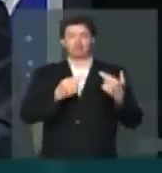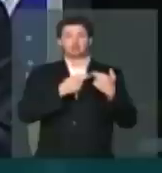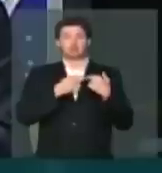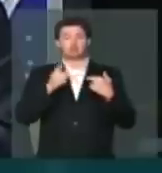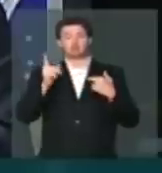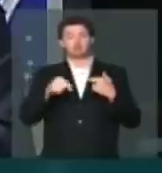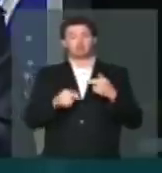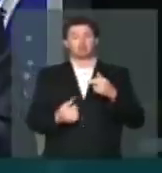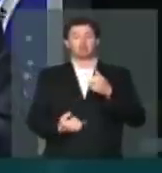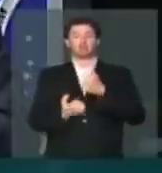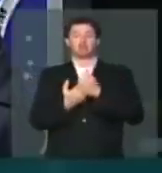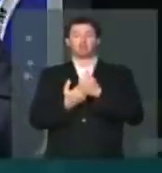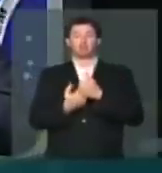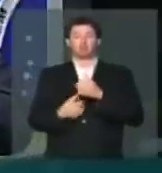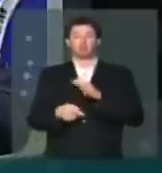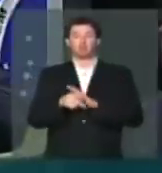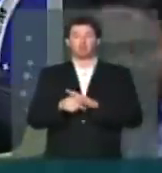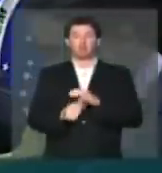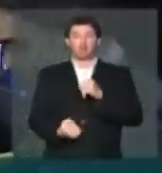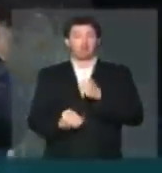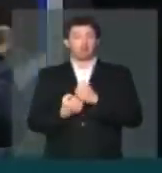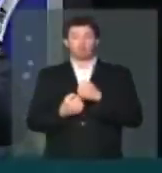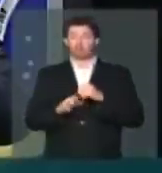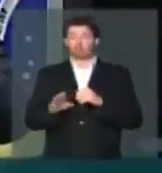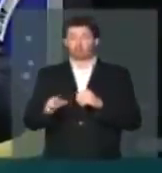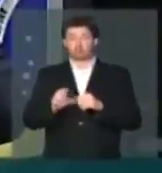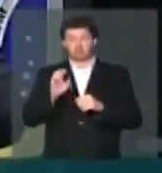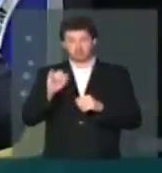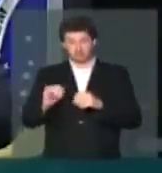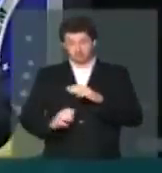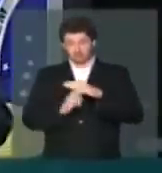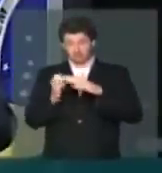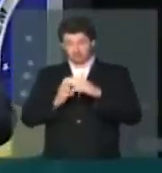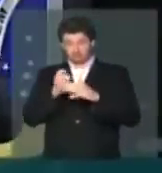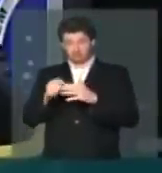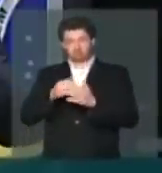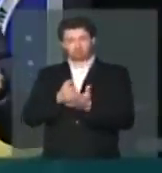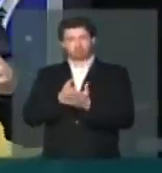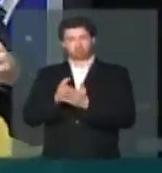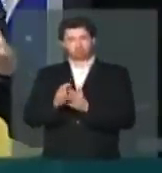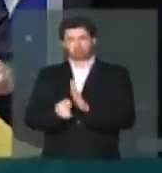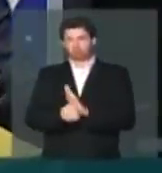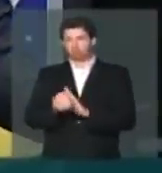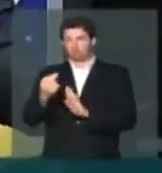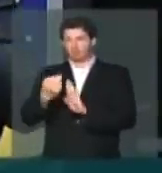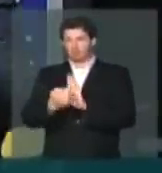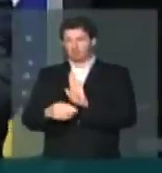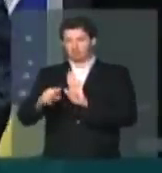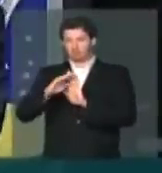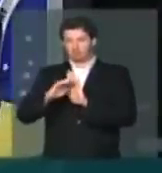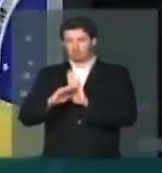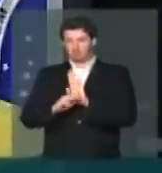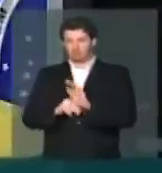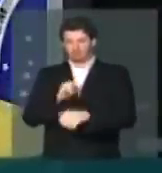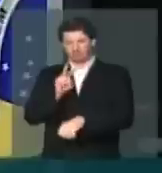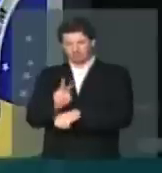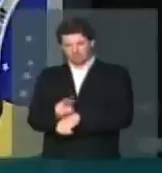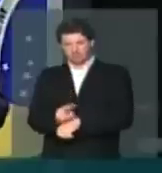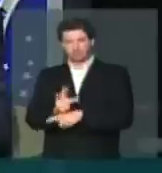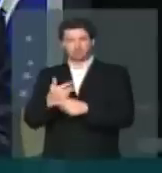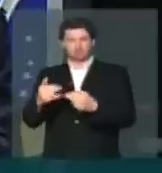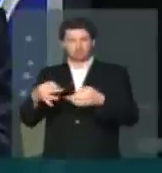está subsidiária e desde que a empresa teria que cumprir uma série de regras de